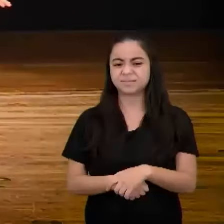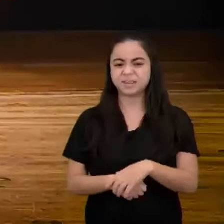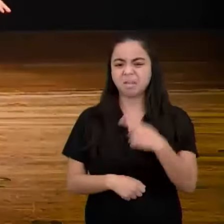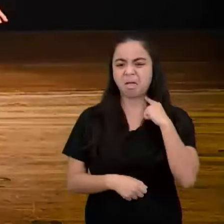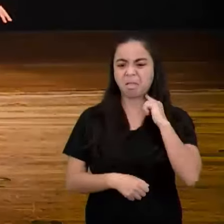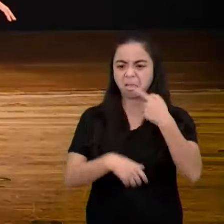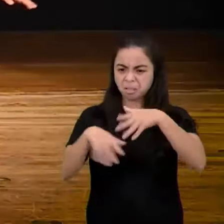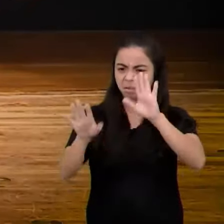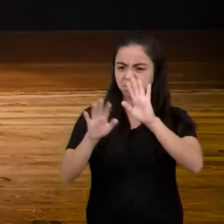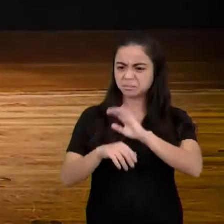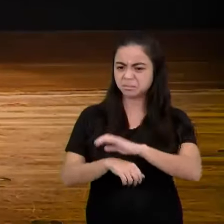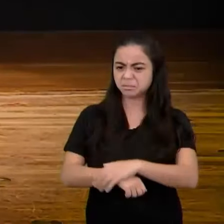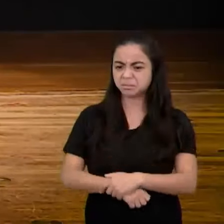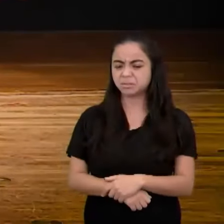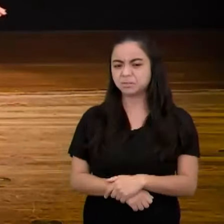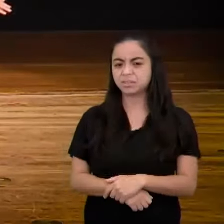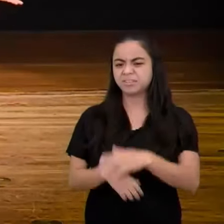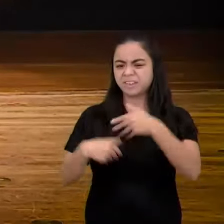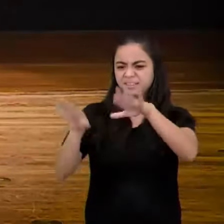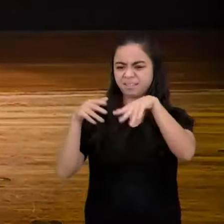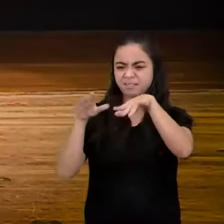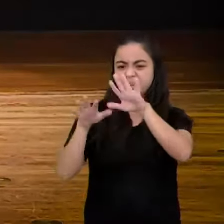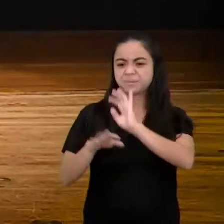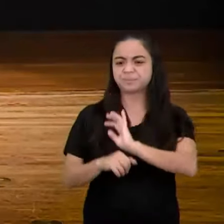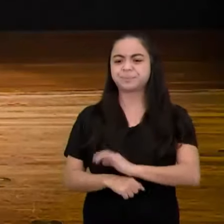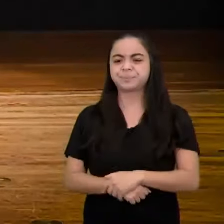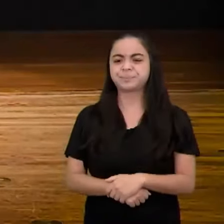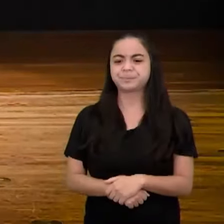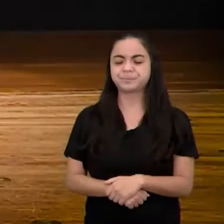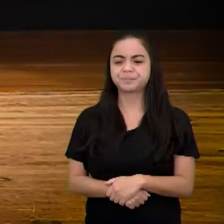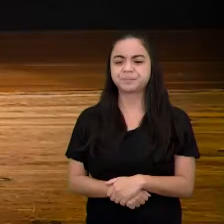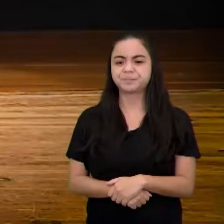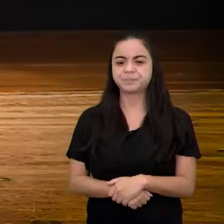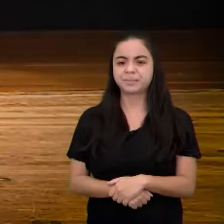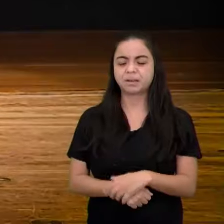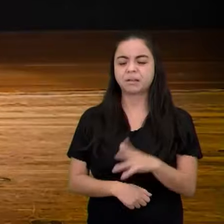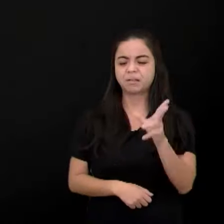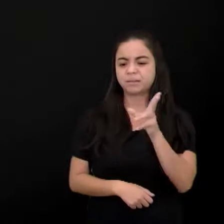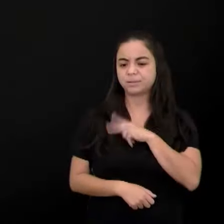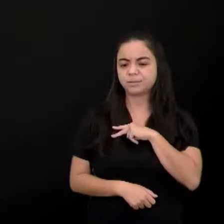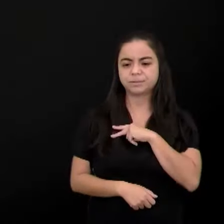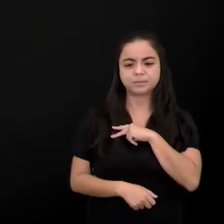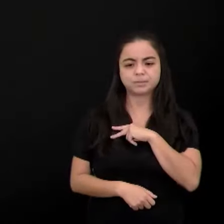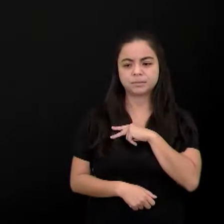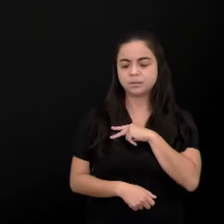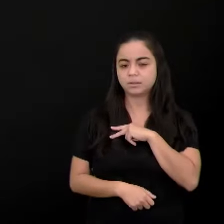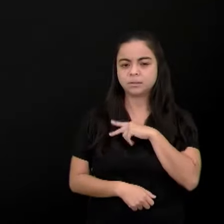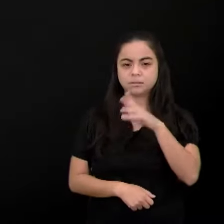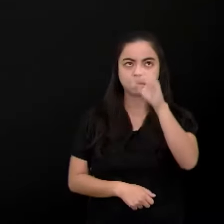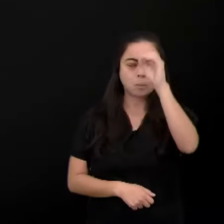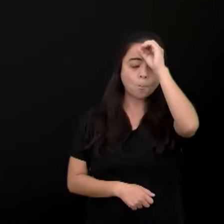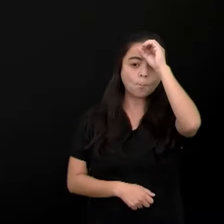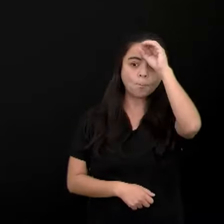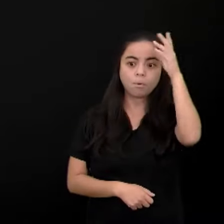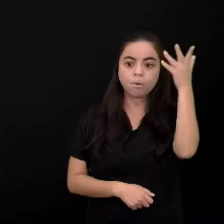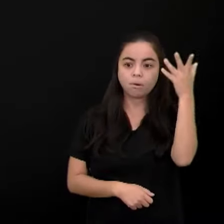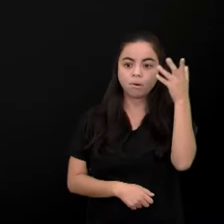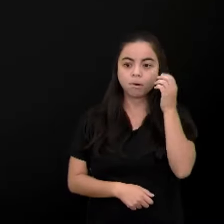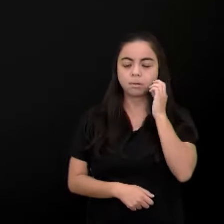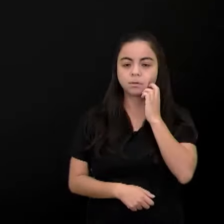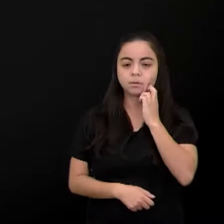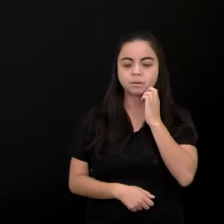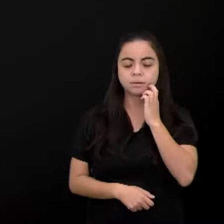limpar. Pira. Leva suas peras. Nossa, gente, que idiota, né? Quem vai querer casar com